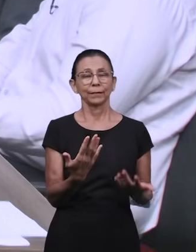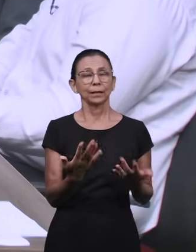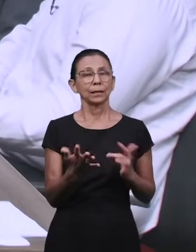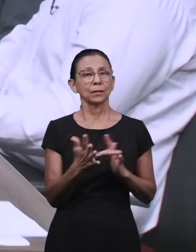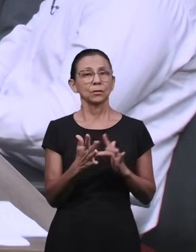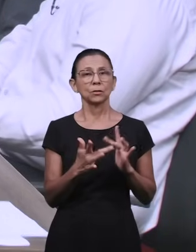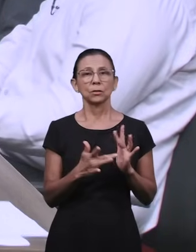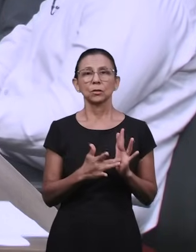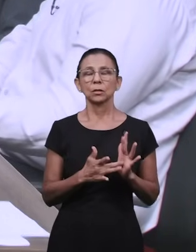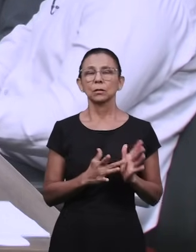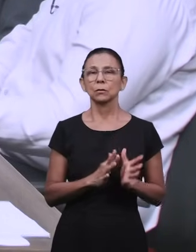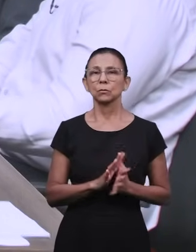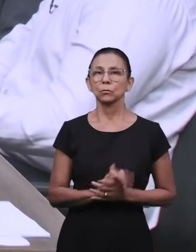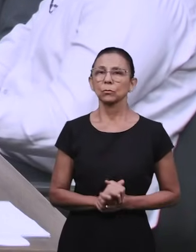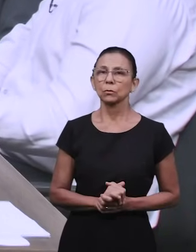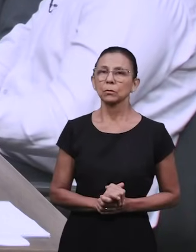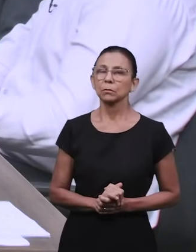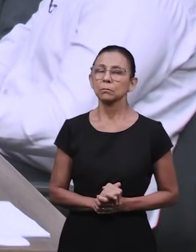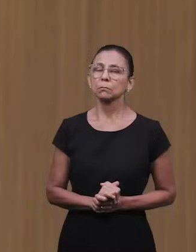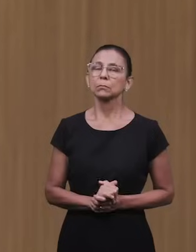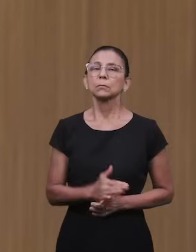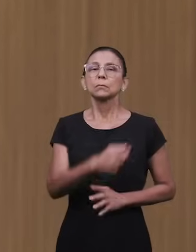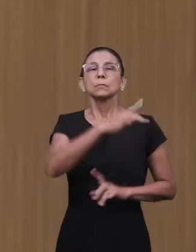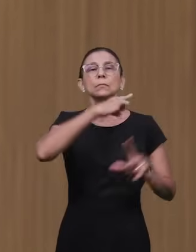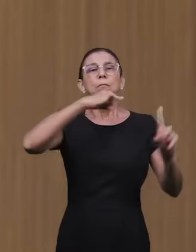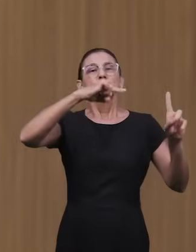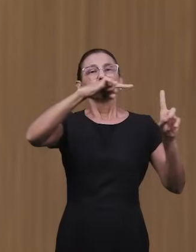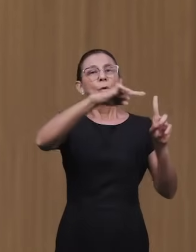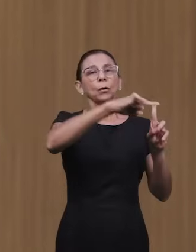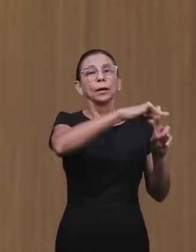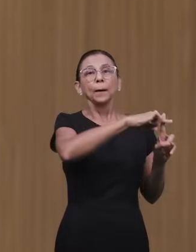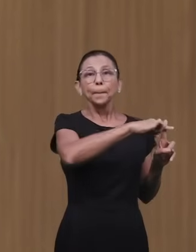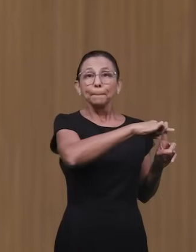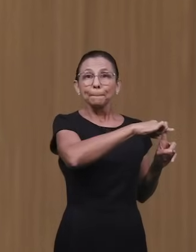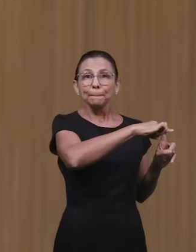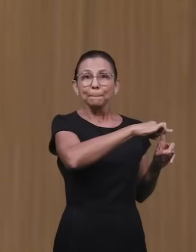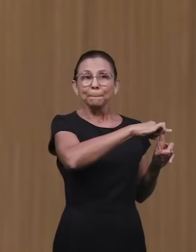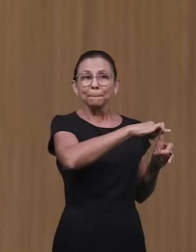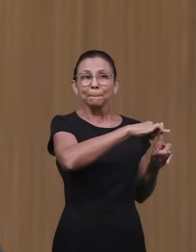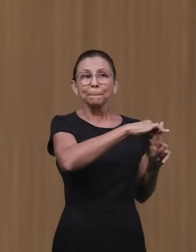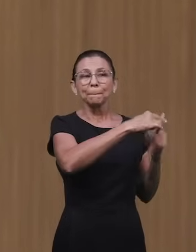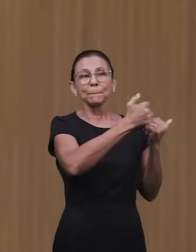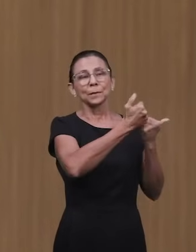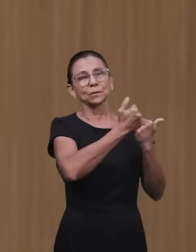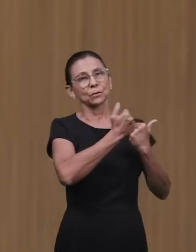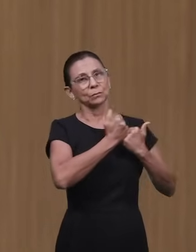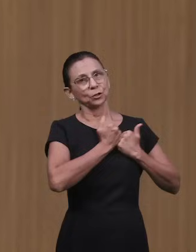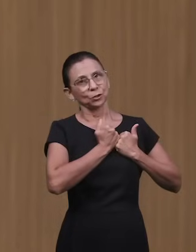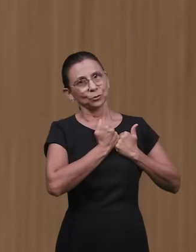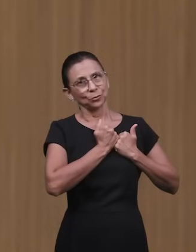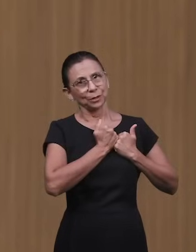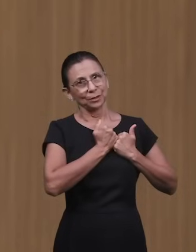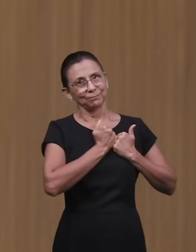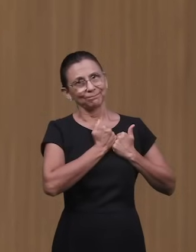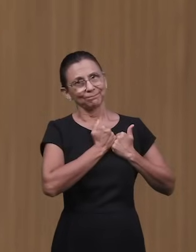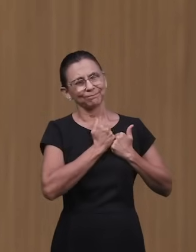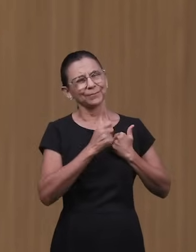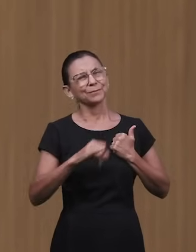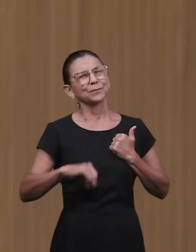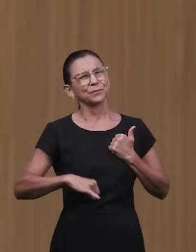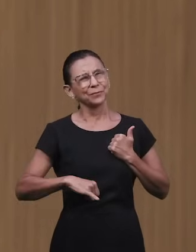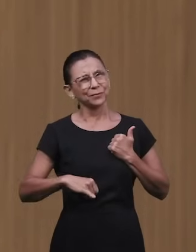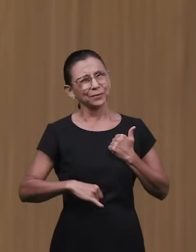único que se entregou na cruz. Amém. Pagou um preço pelas nossas vidas. Glória a Deus. Glória a Jesus.